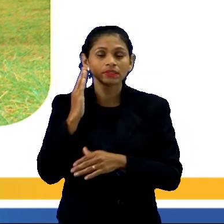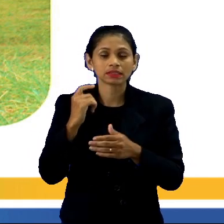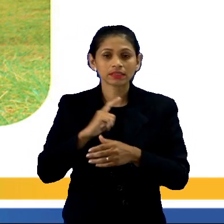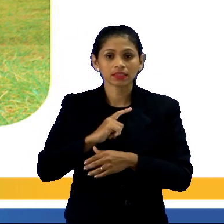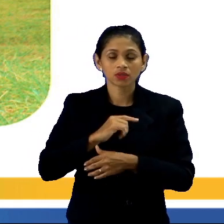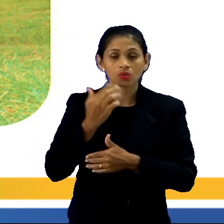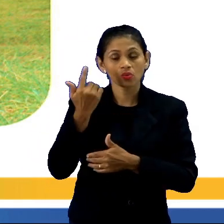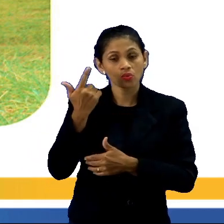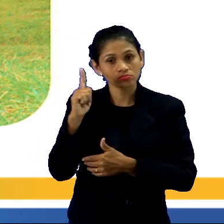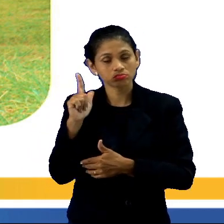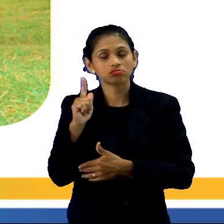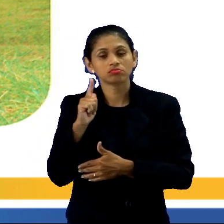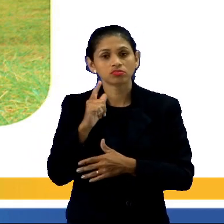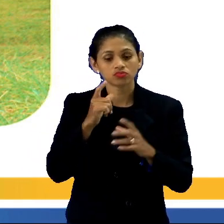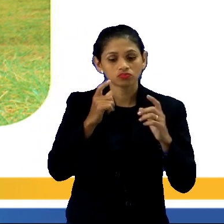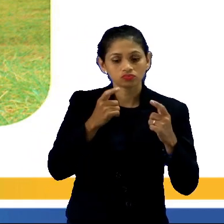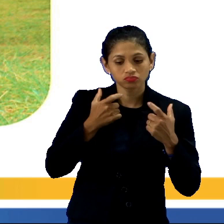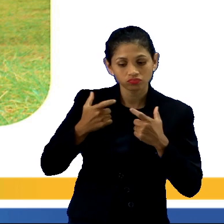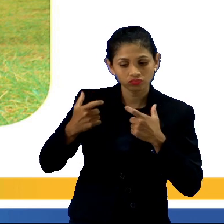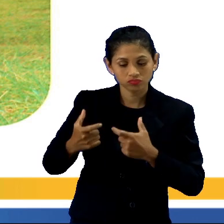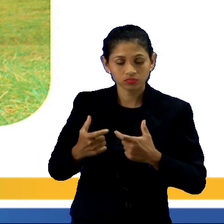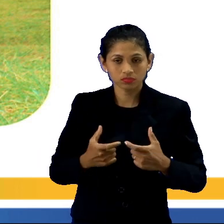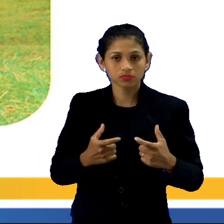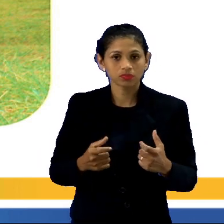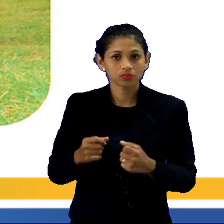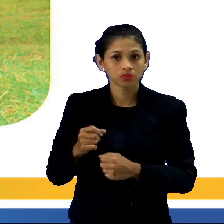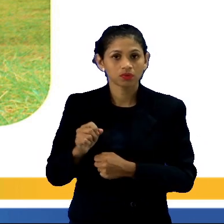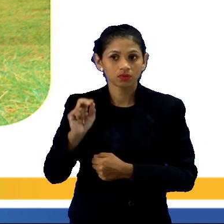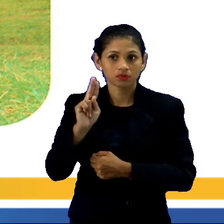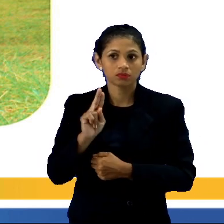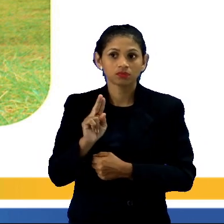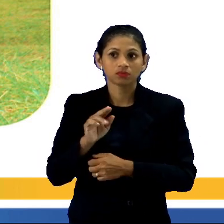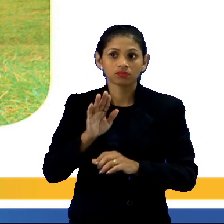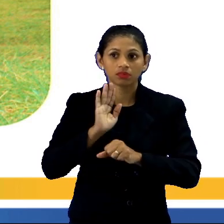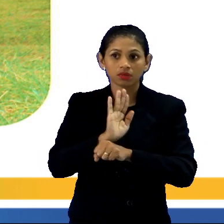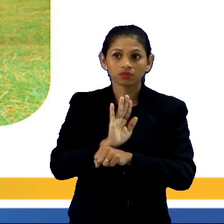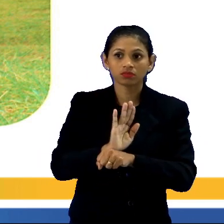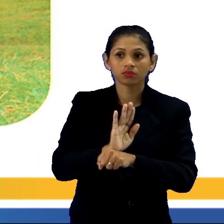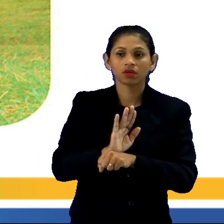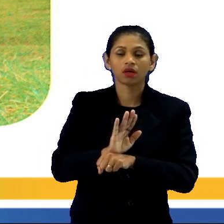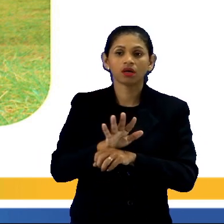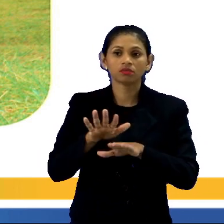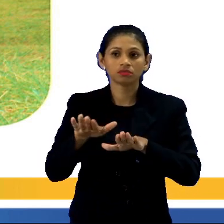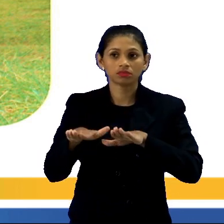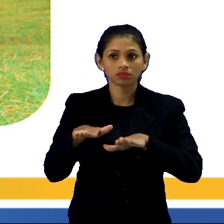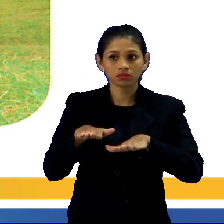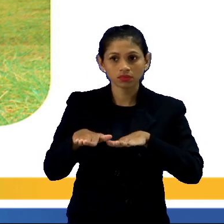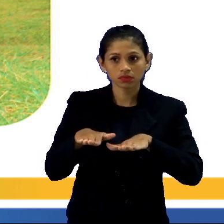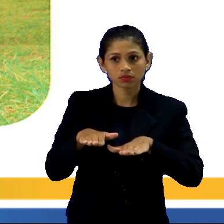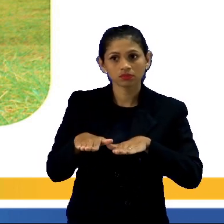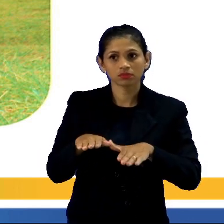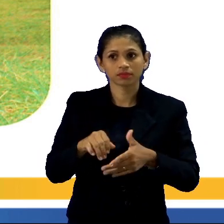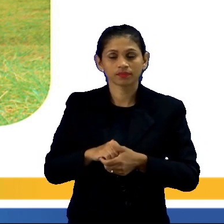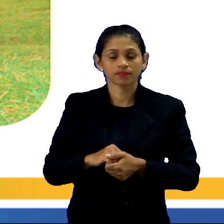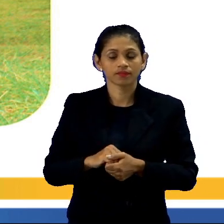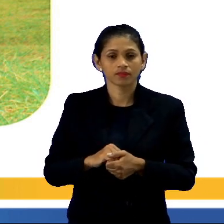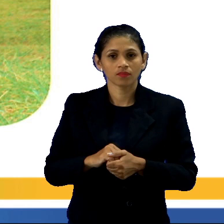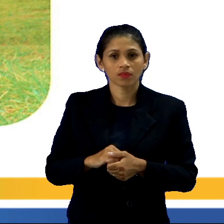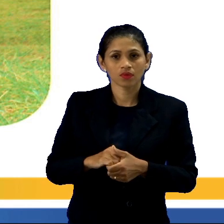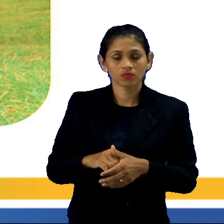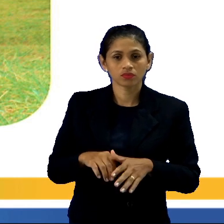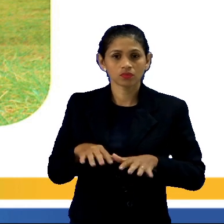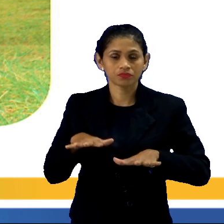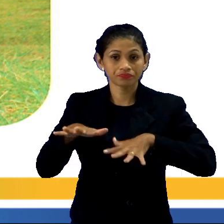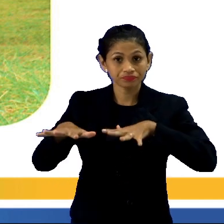Porque além da cóclea, a gente tem na orelha interna alguns canais e cavidades cheias de líquido. Conforme a gente se